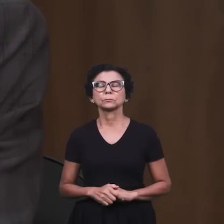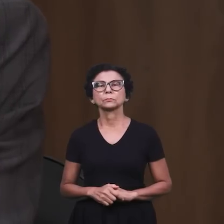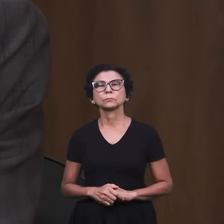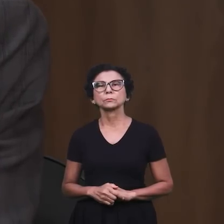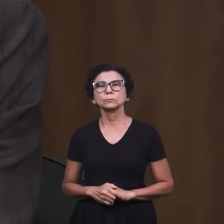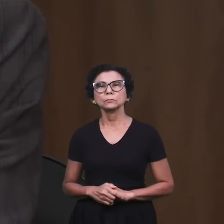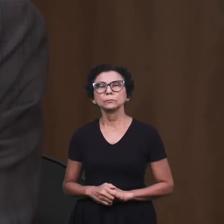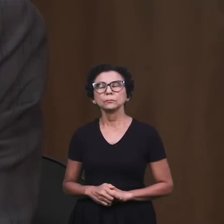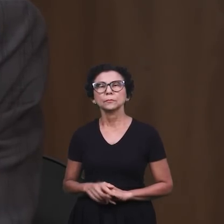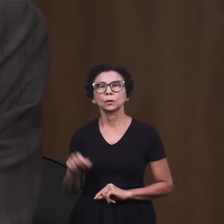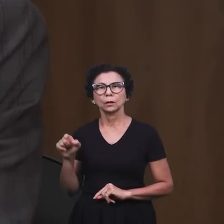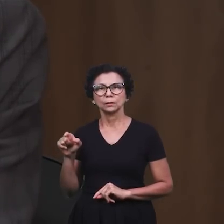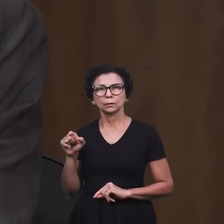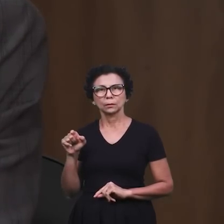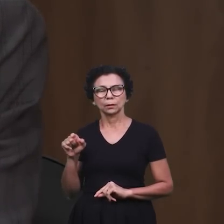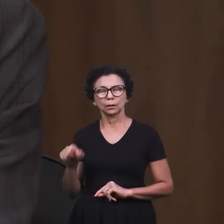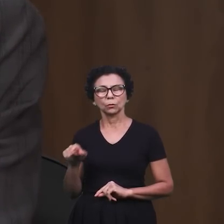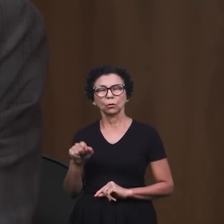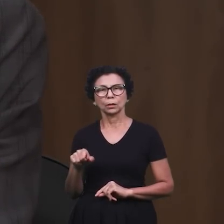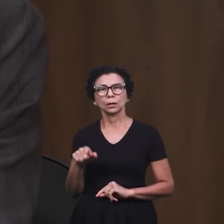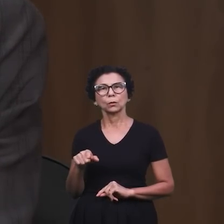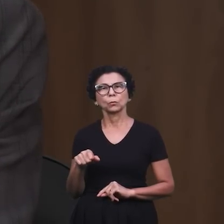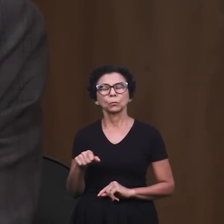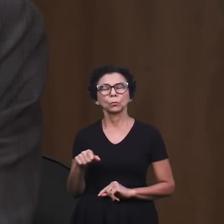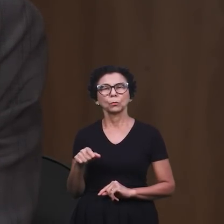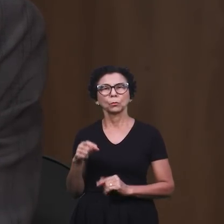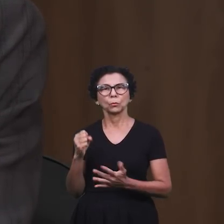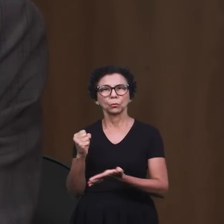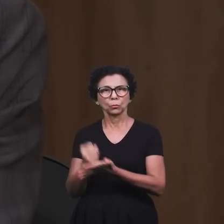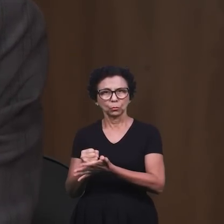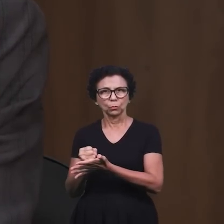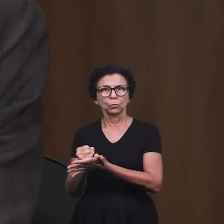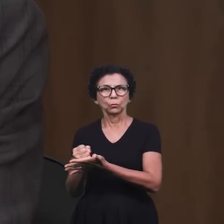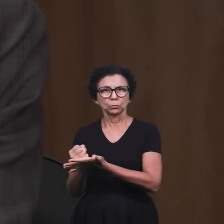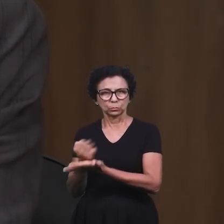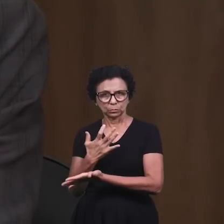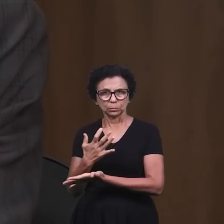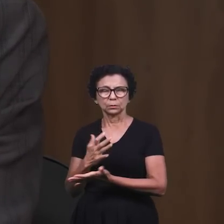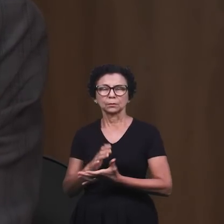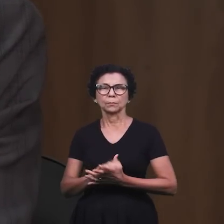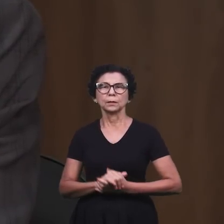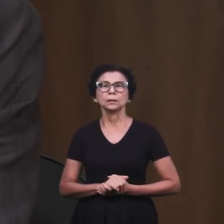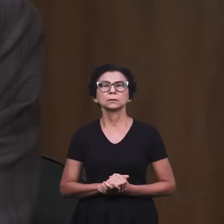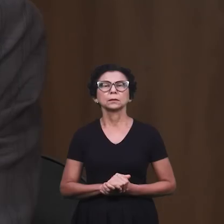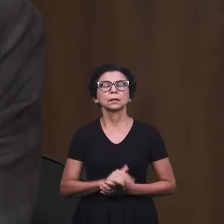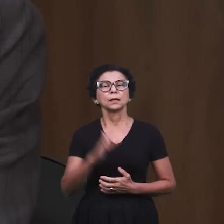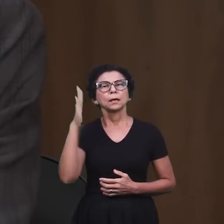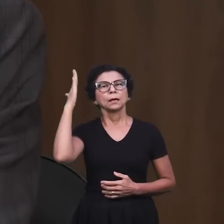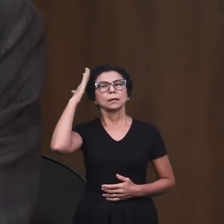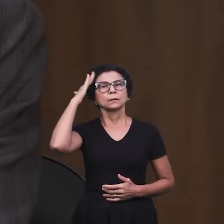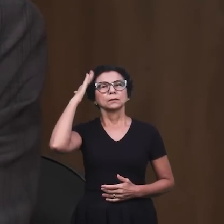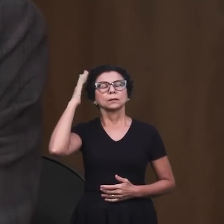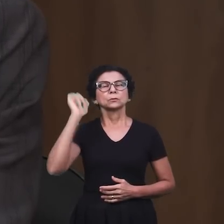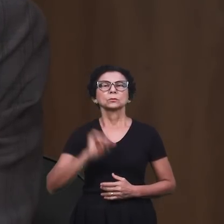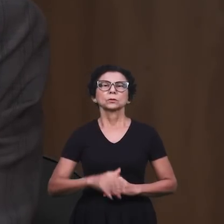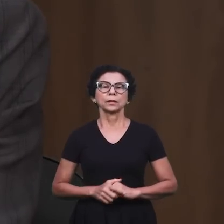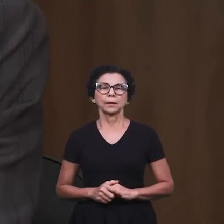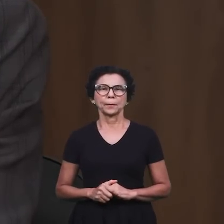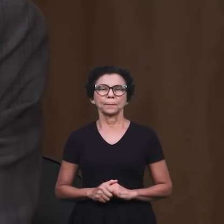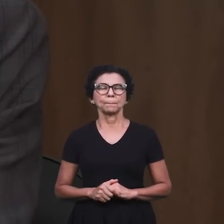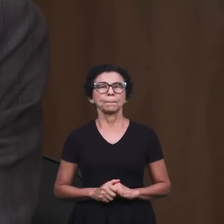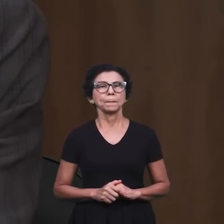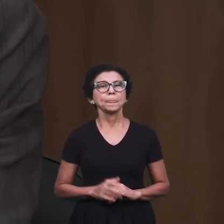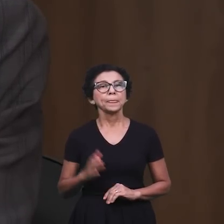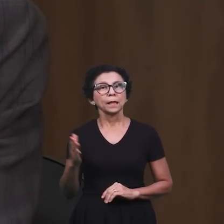o do aliancismo, né, ou do pacto que chama, né, eles entendem que a igreja é a continuação de